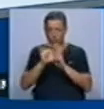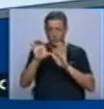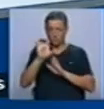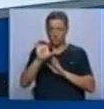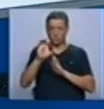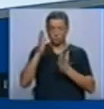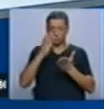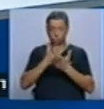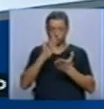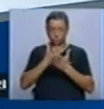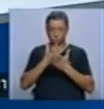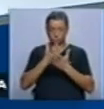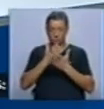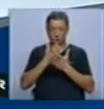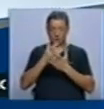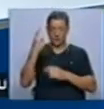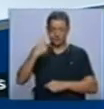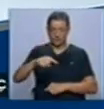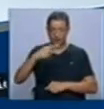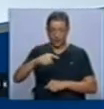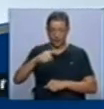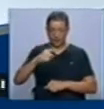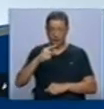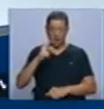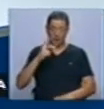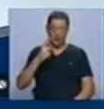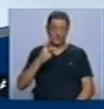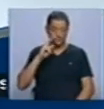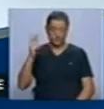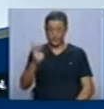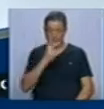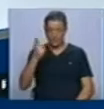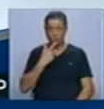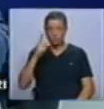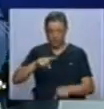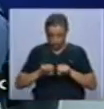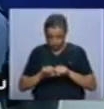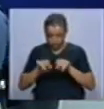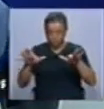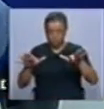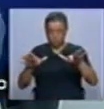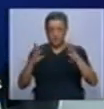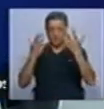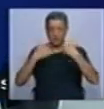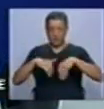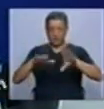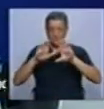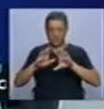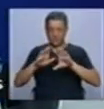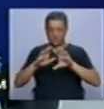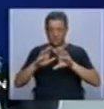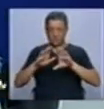Portanto, só quando voltarem a ser hidratadas é que elas podem voltar à vida e, portanto, temos contaminação, certa, mas seres que são, apesar de tudo,